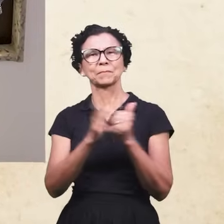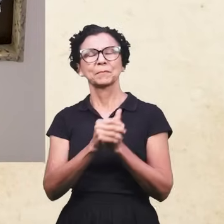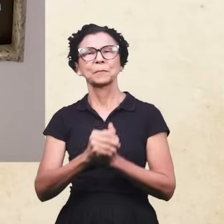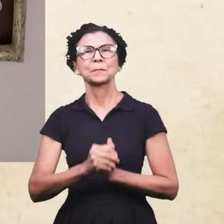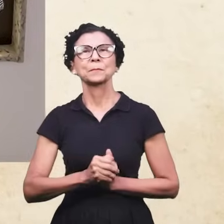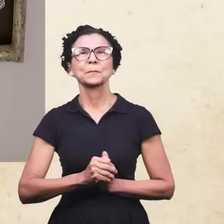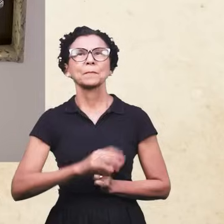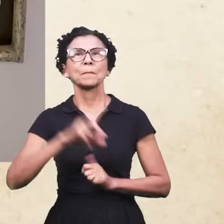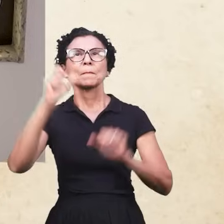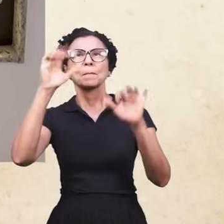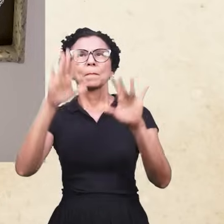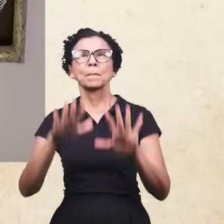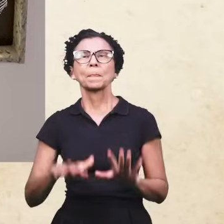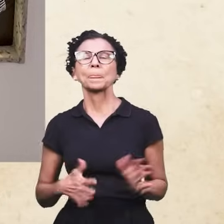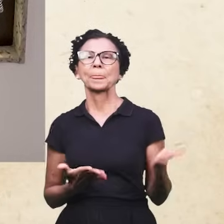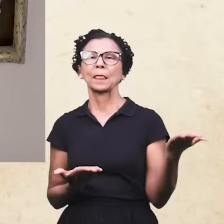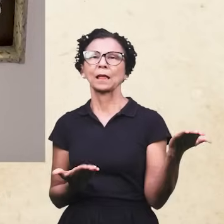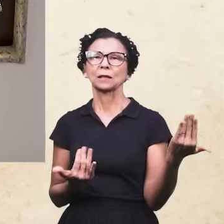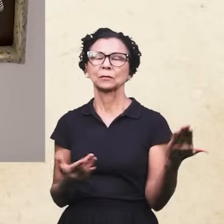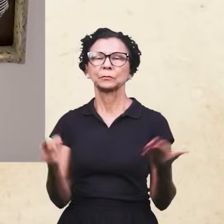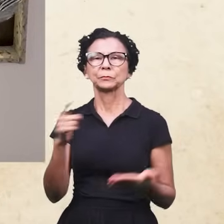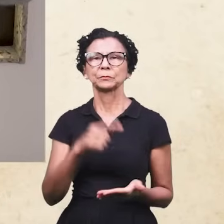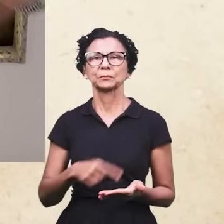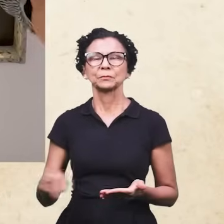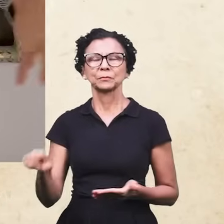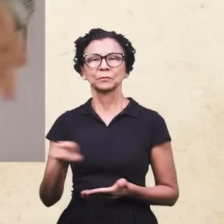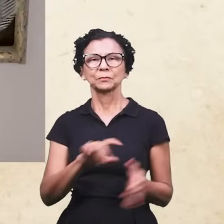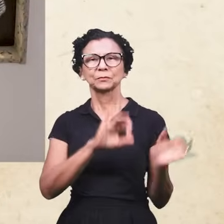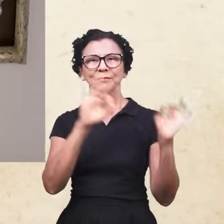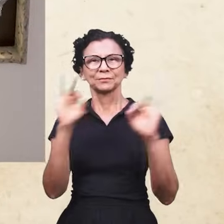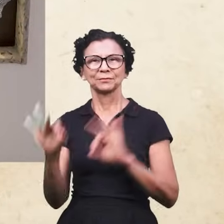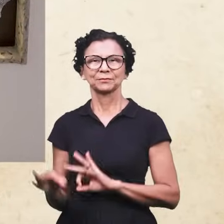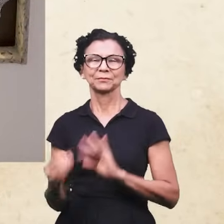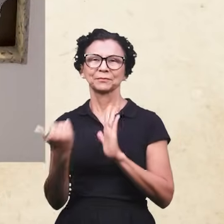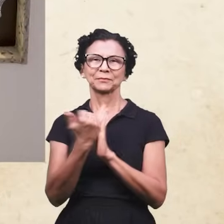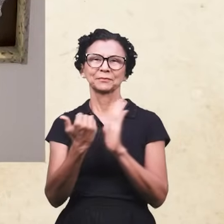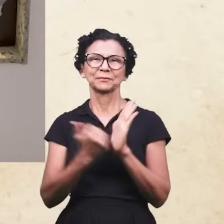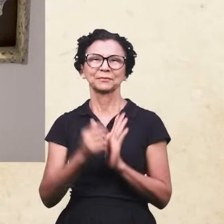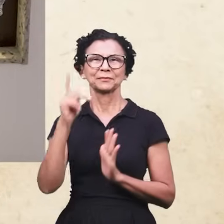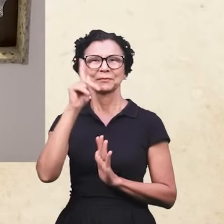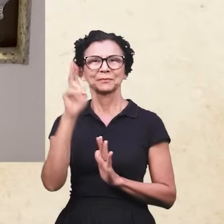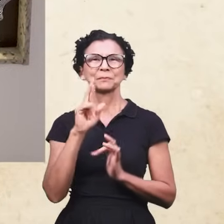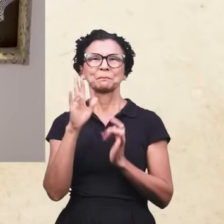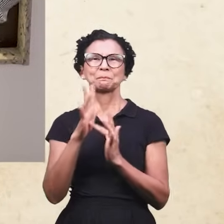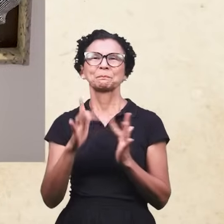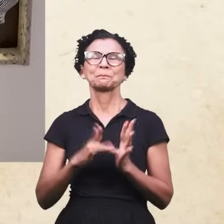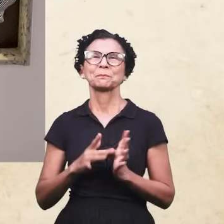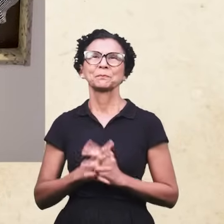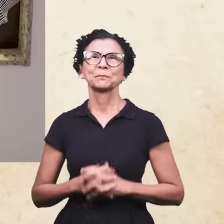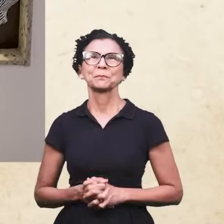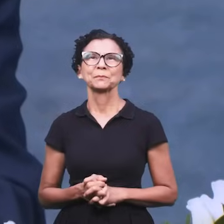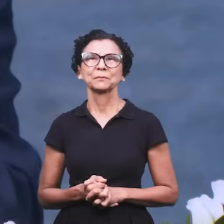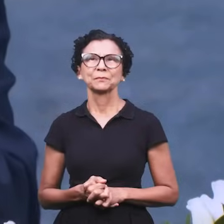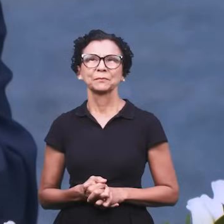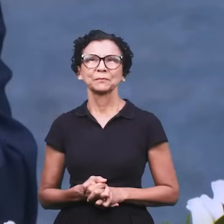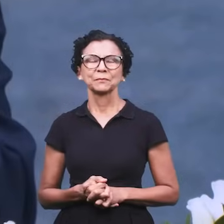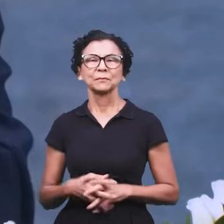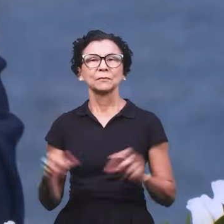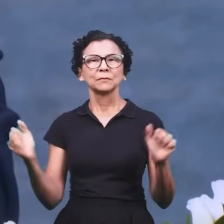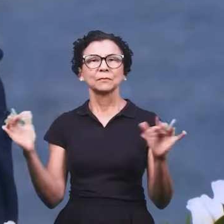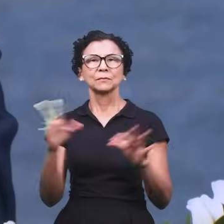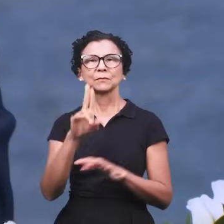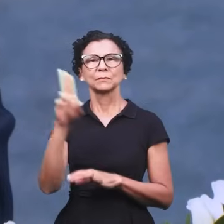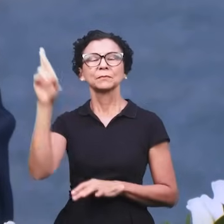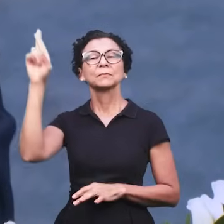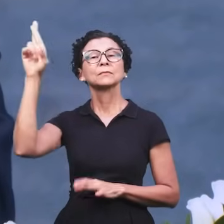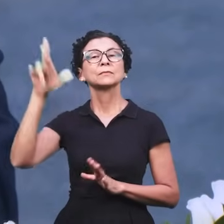coração. Amém? Que Deus abençoe os nossos jovens, a todos os participantes desse programa. A paz do Senhor Jesus. Glórias ao